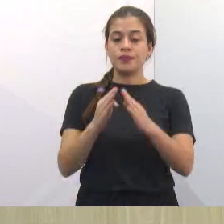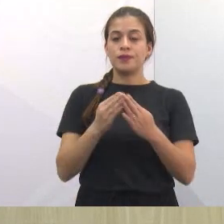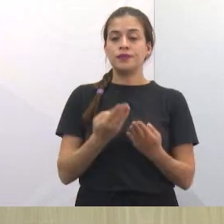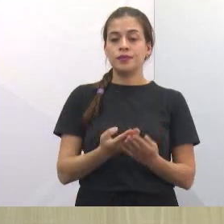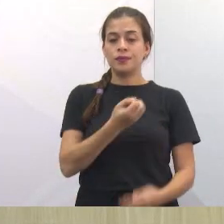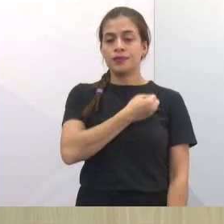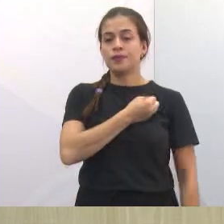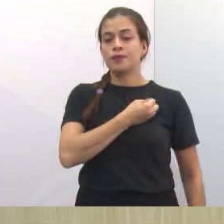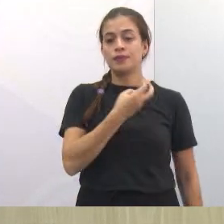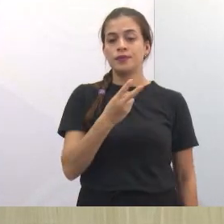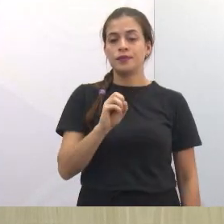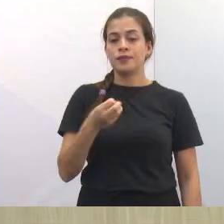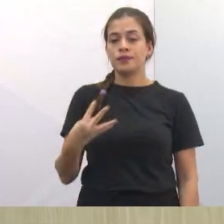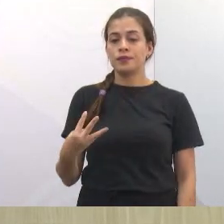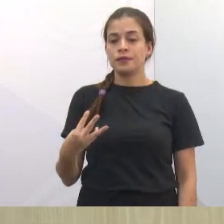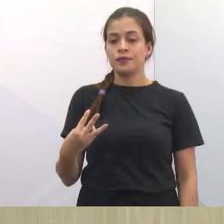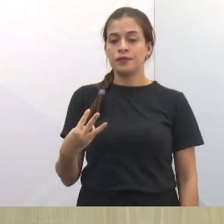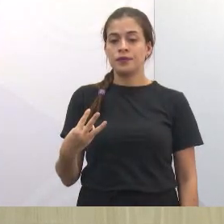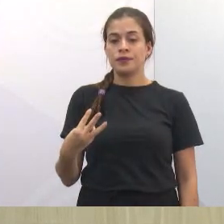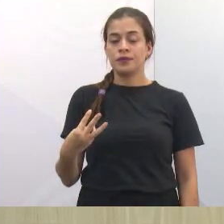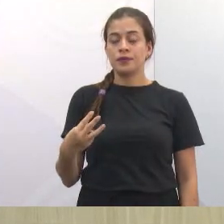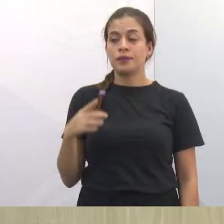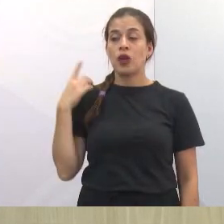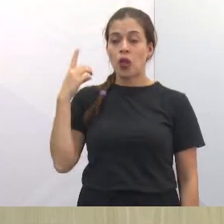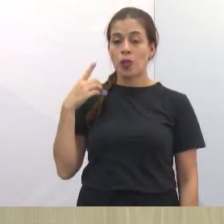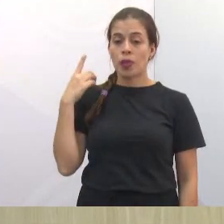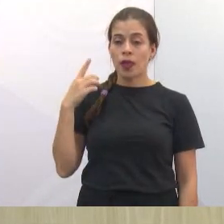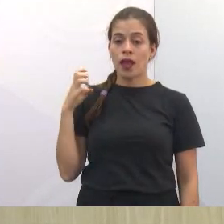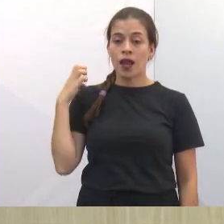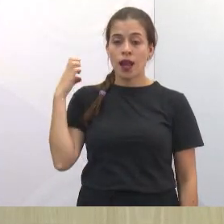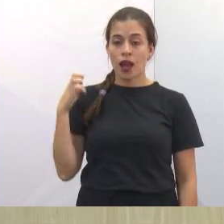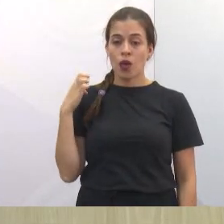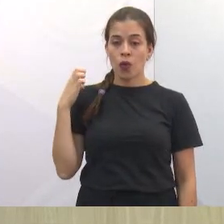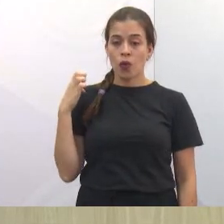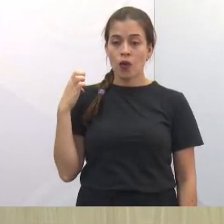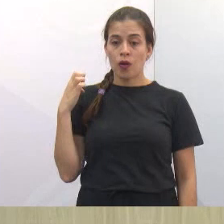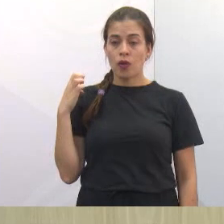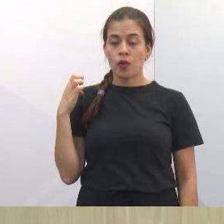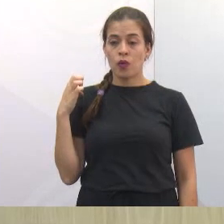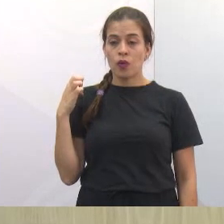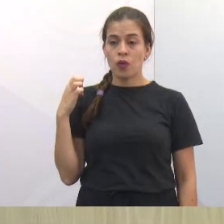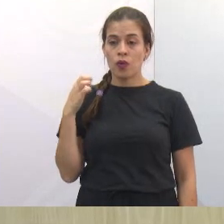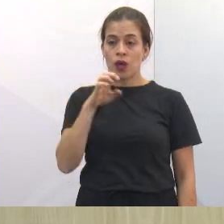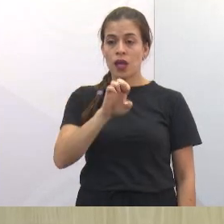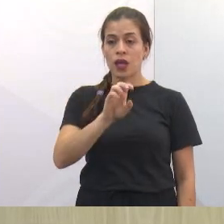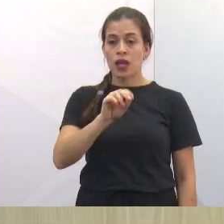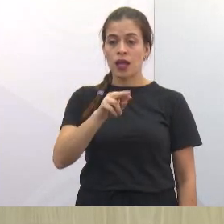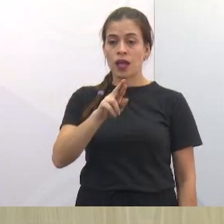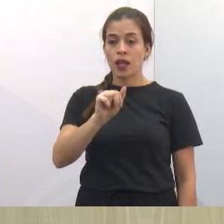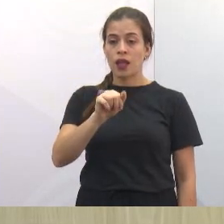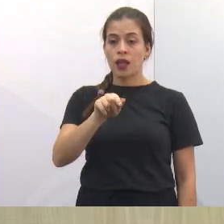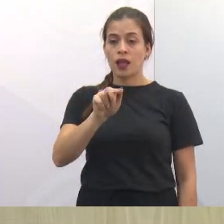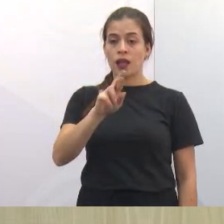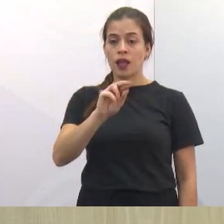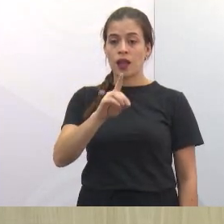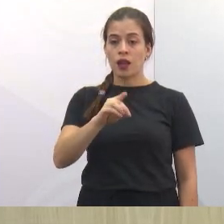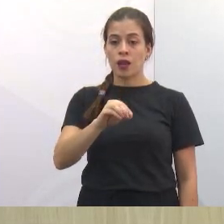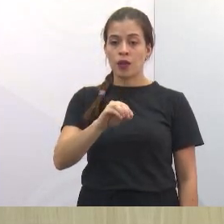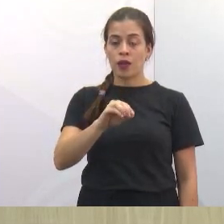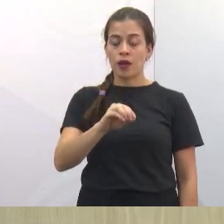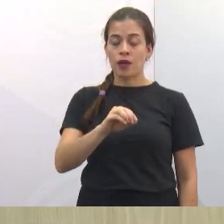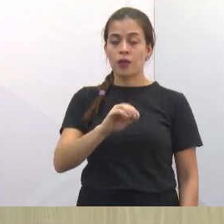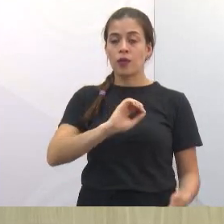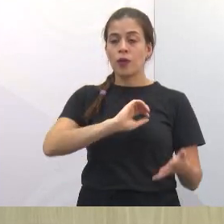Requerimento 203 ao deputado estadual Dr. Eduardo Nóbrega,